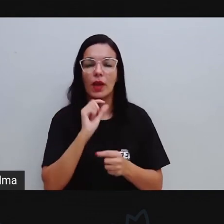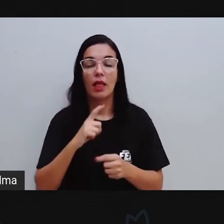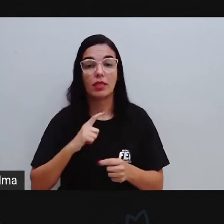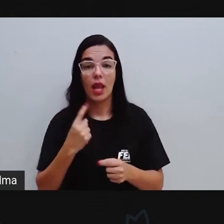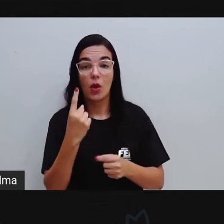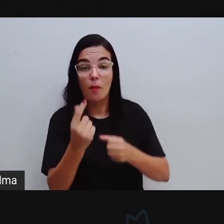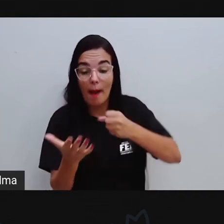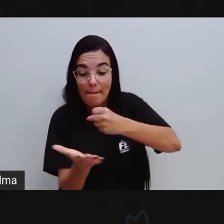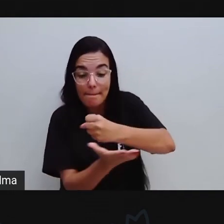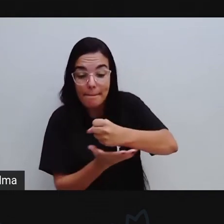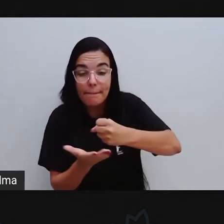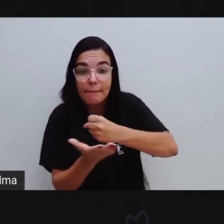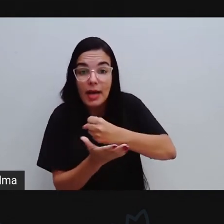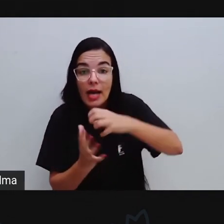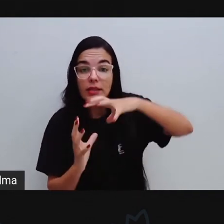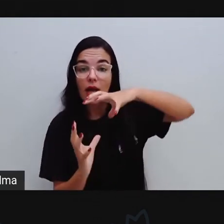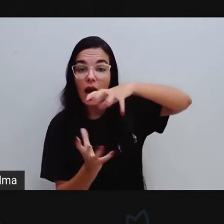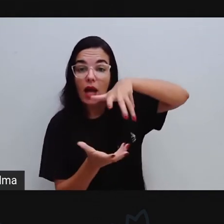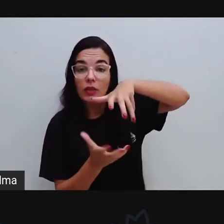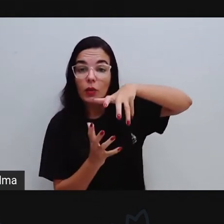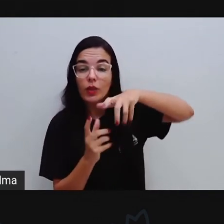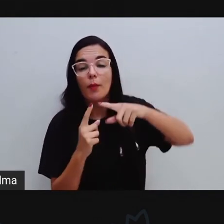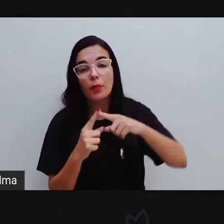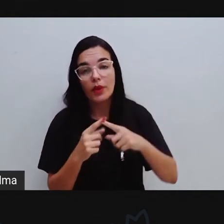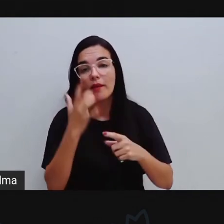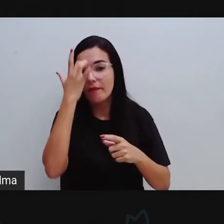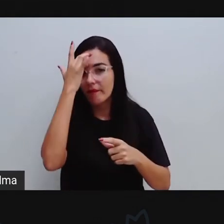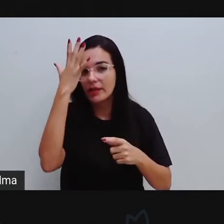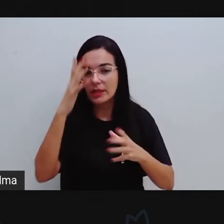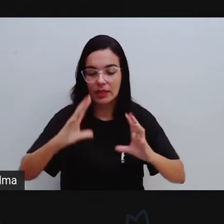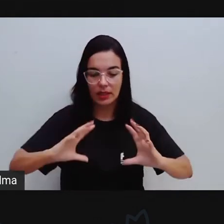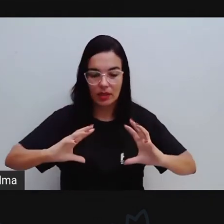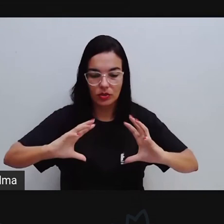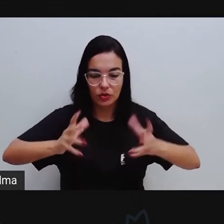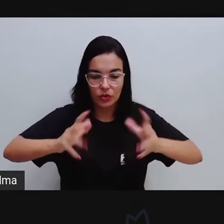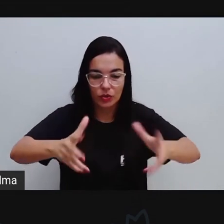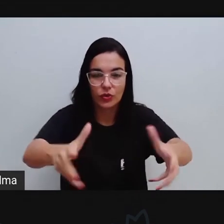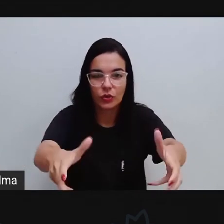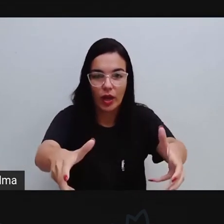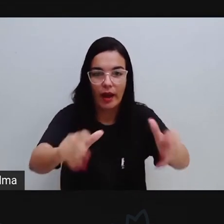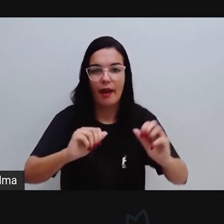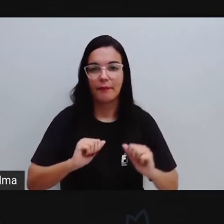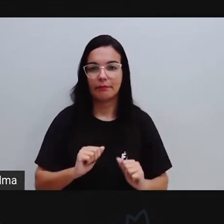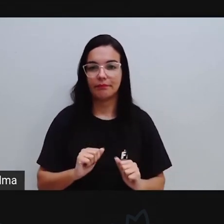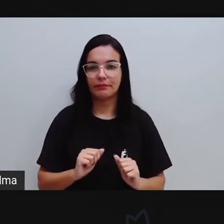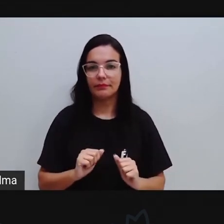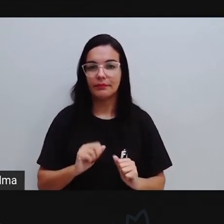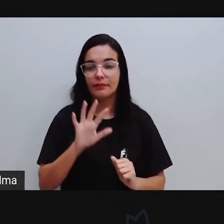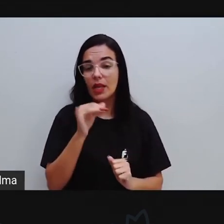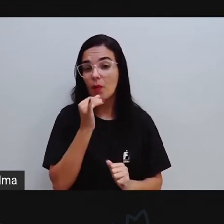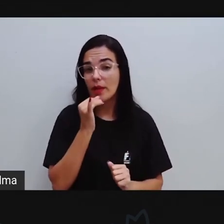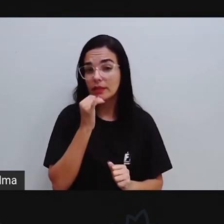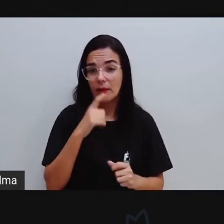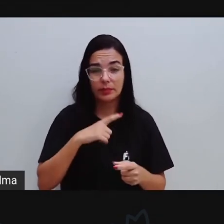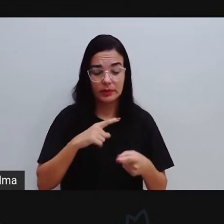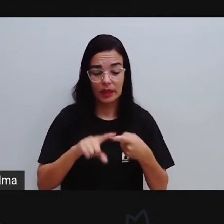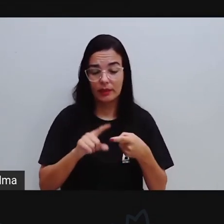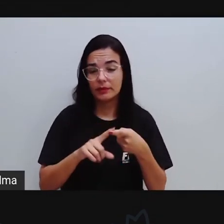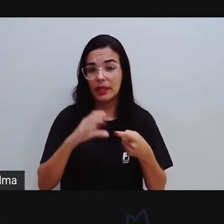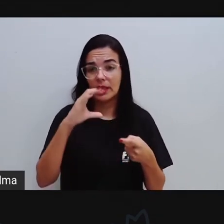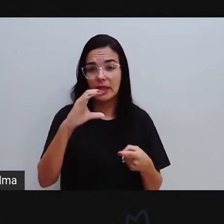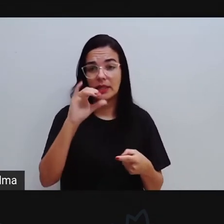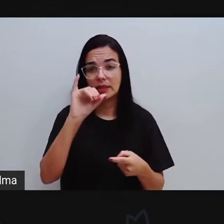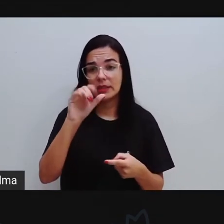arredondada que vai fazer com que ele gire em uma superfície. E como exemplo, nós vimos o cilindro, o